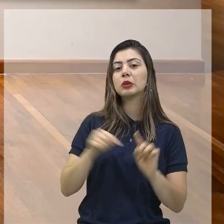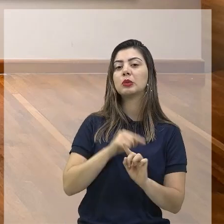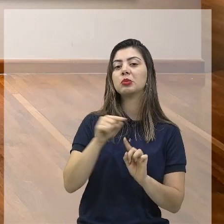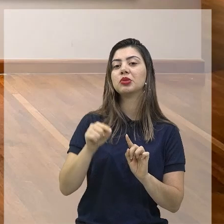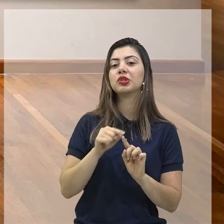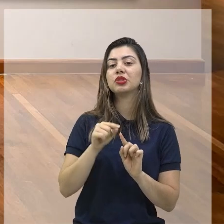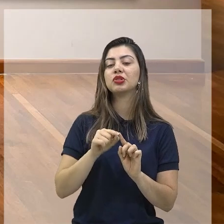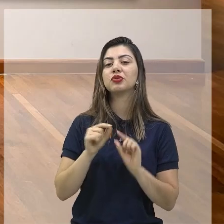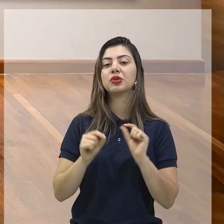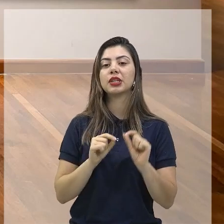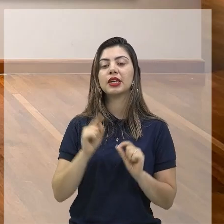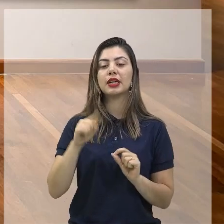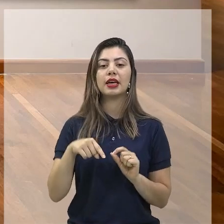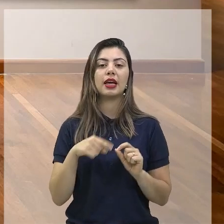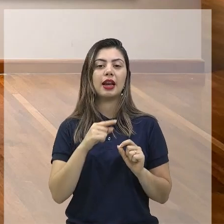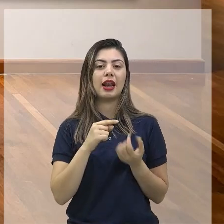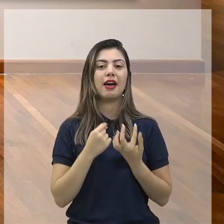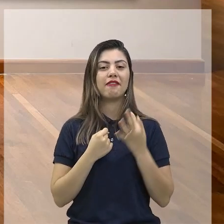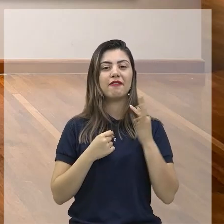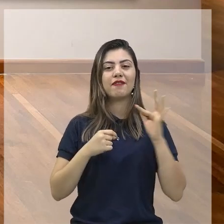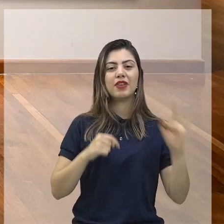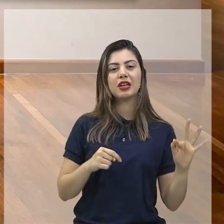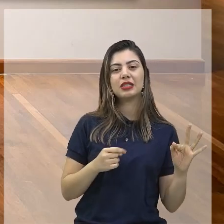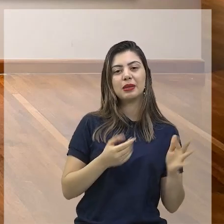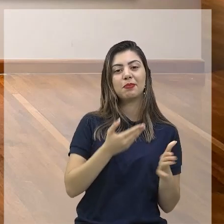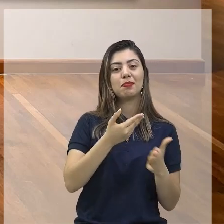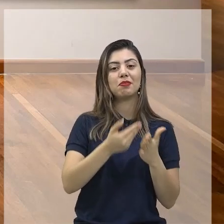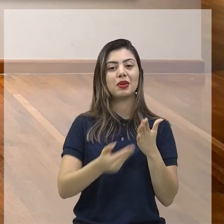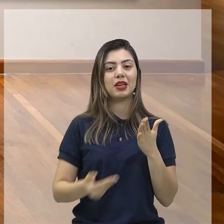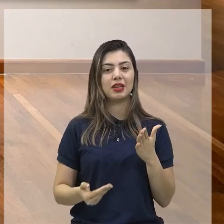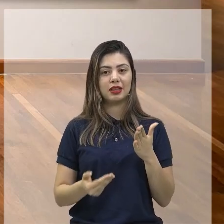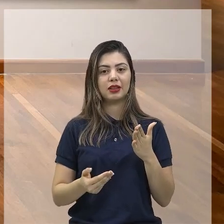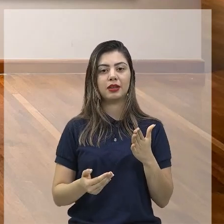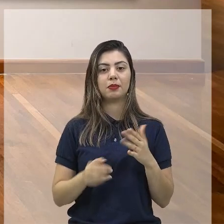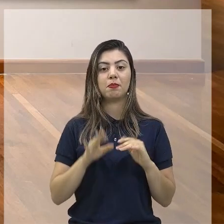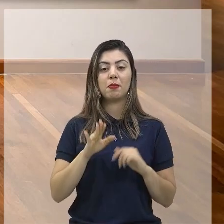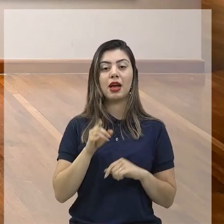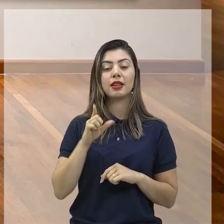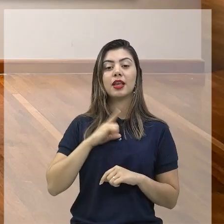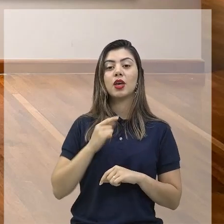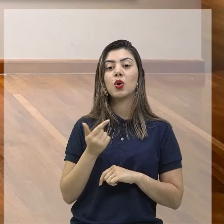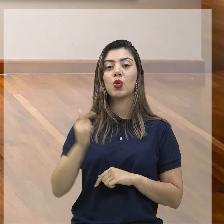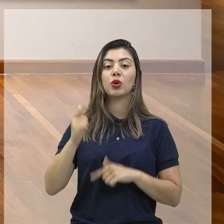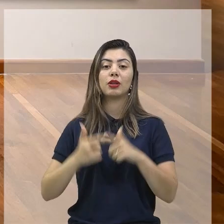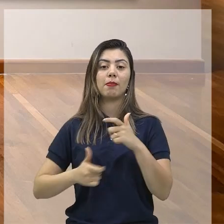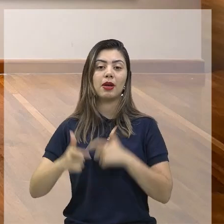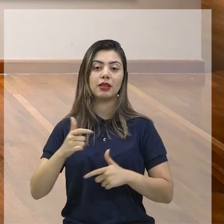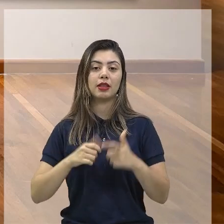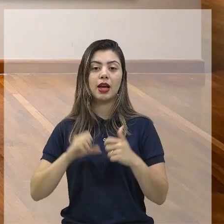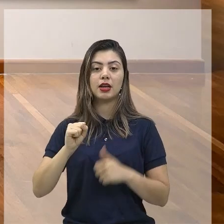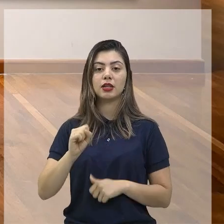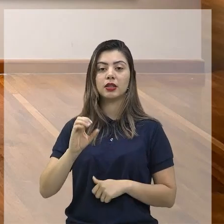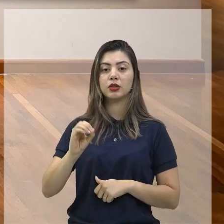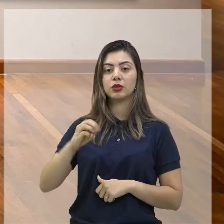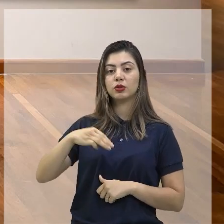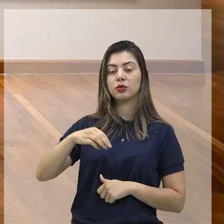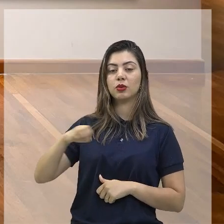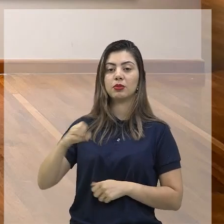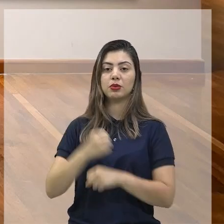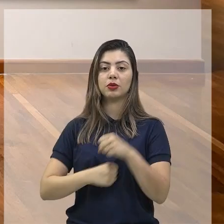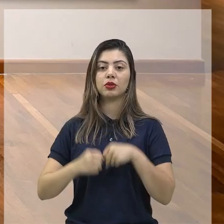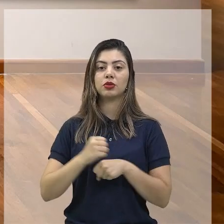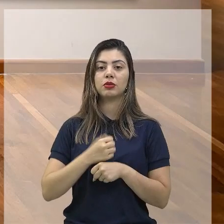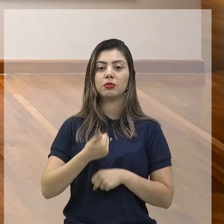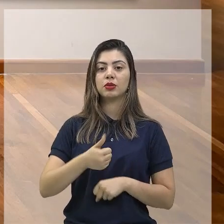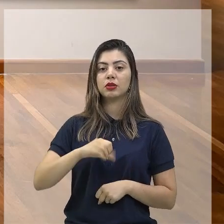de desgastar as forças francesas, enquanto a Batalha de Somme, né, de 1916, foi